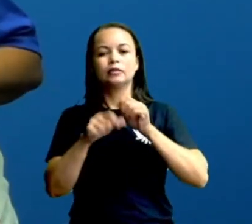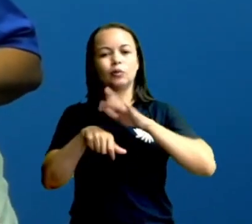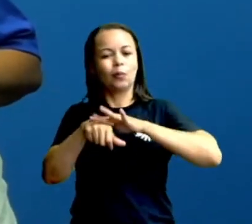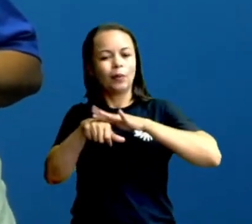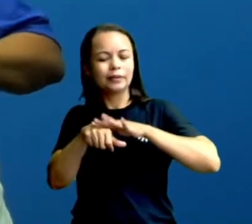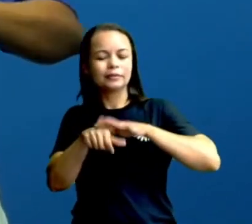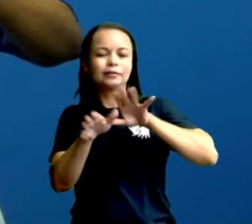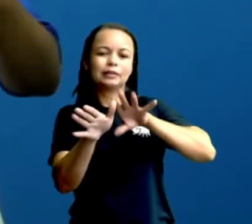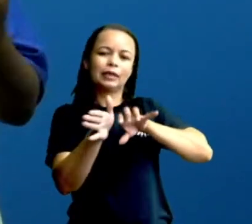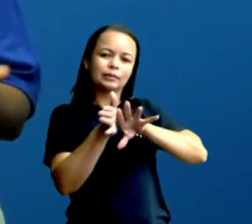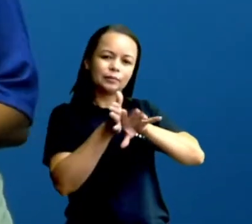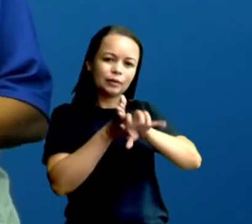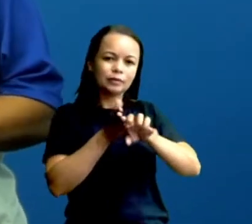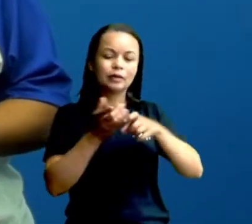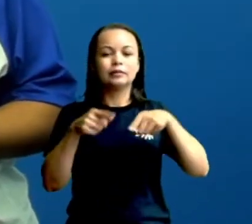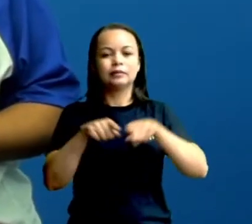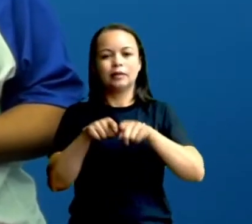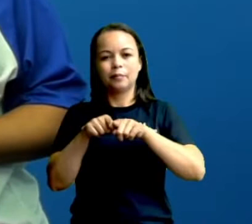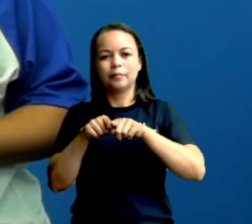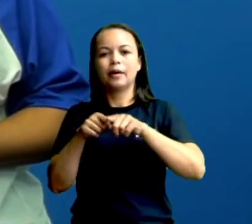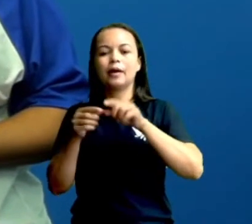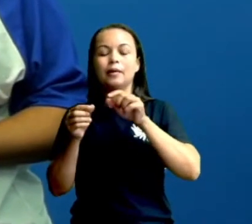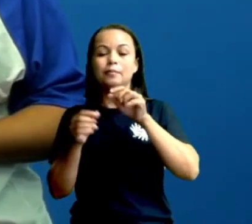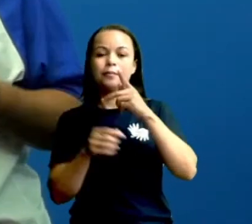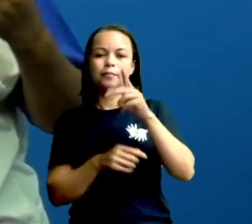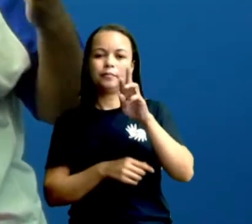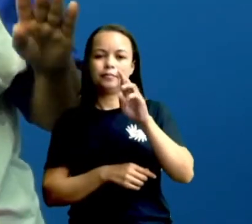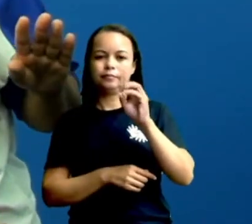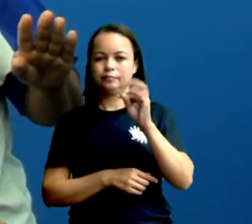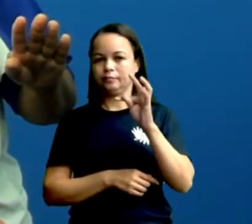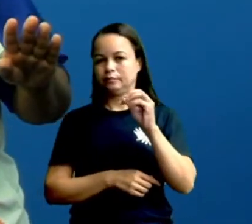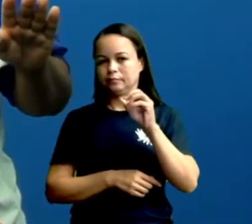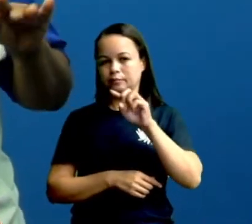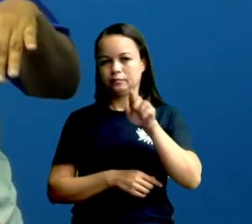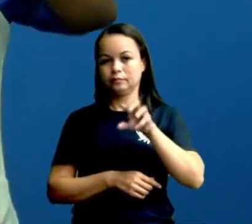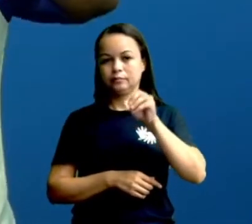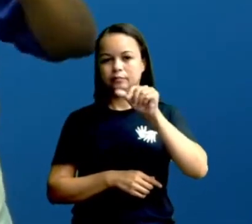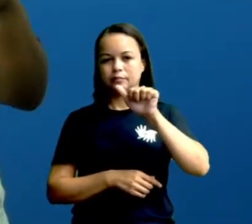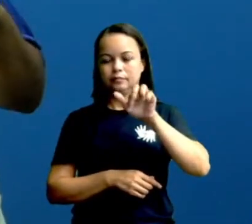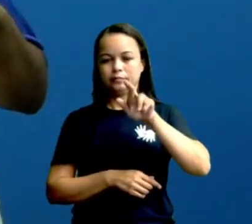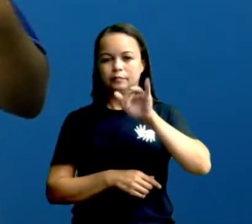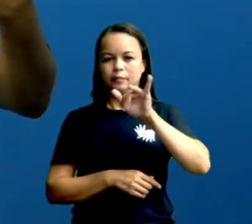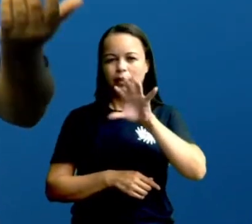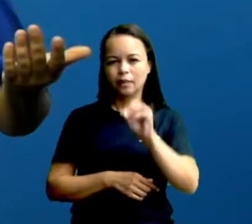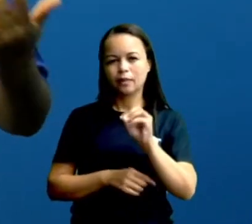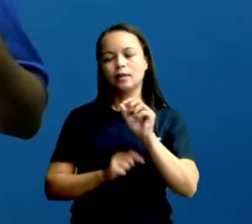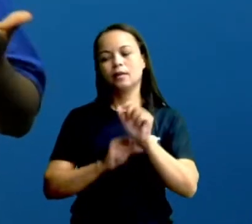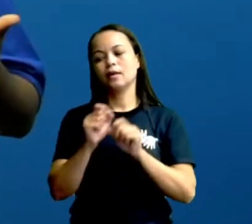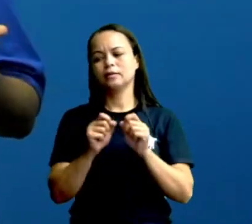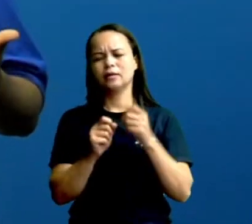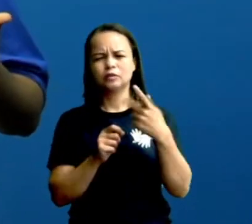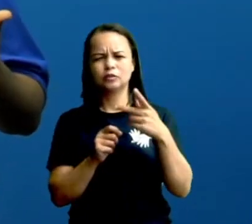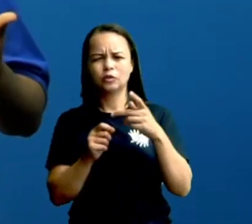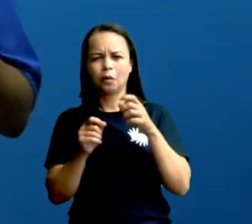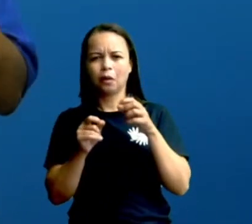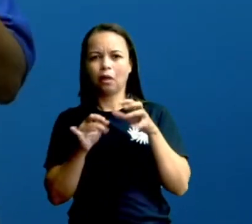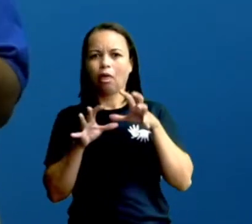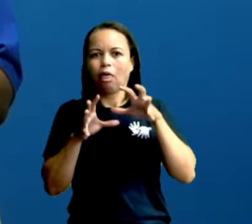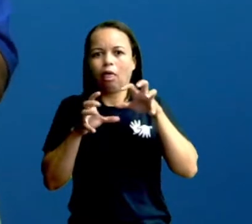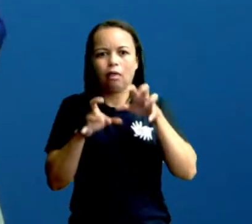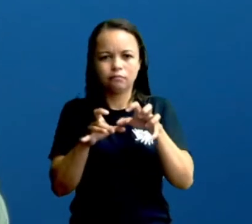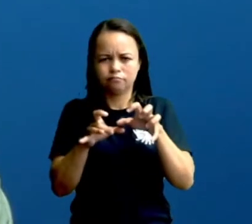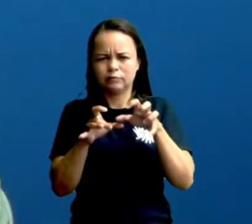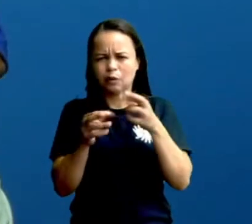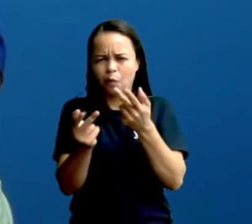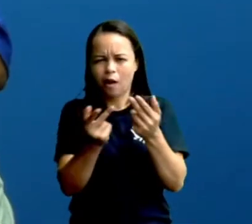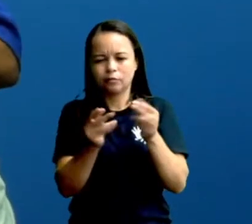por bactérias quanto por protozoários. Mas eles não são somente esses bichos papão, não. Lembra que a